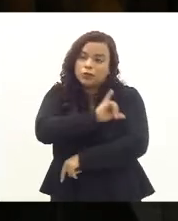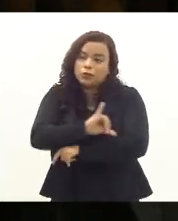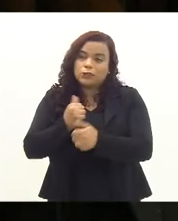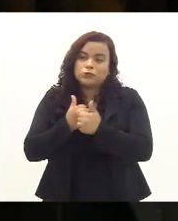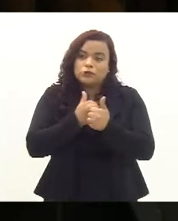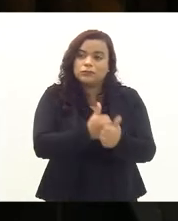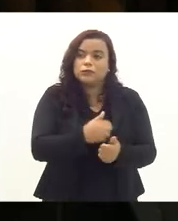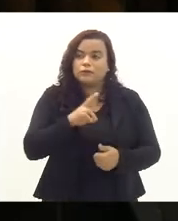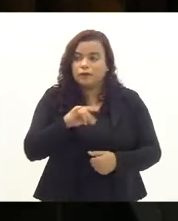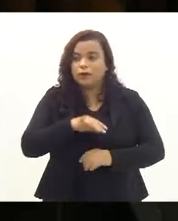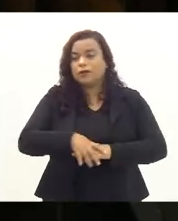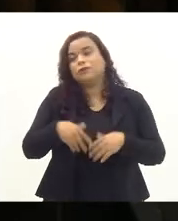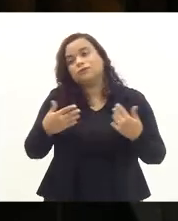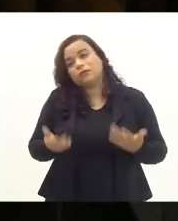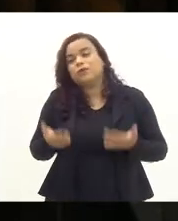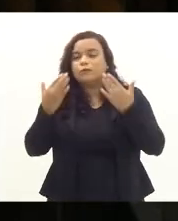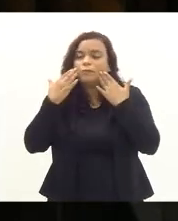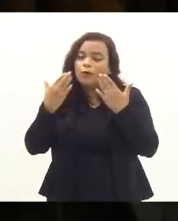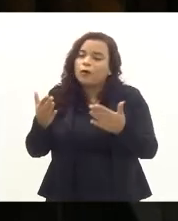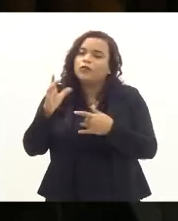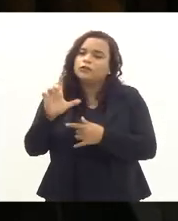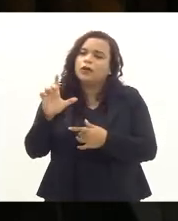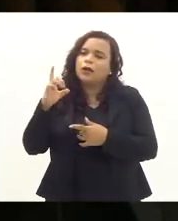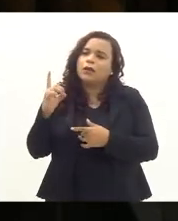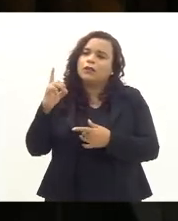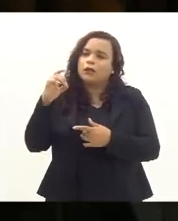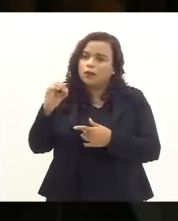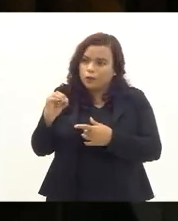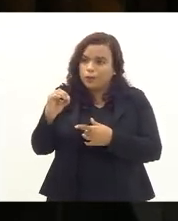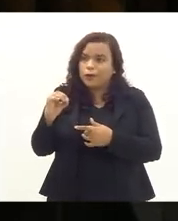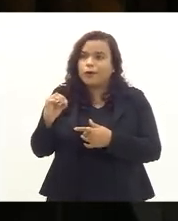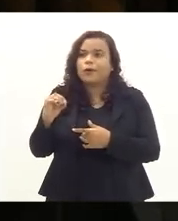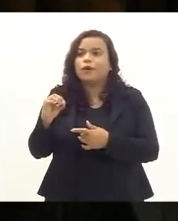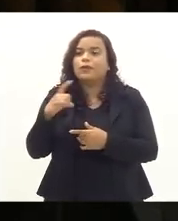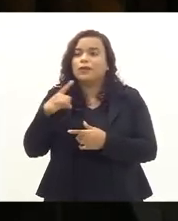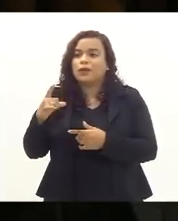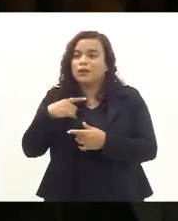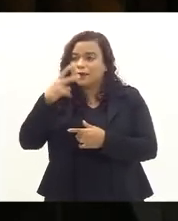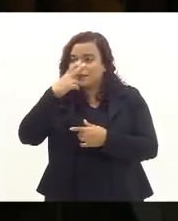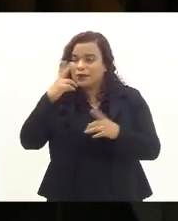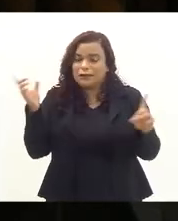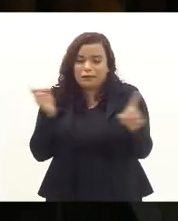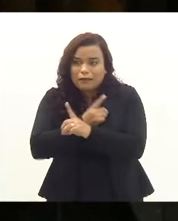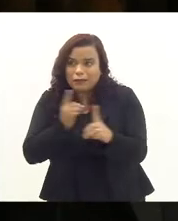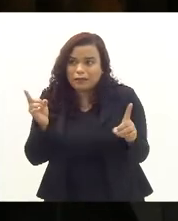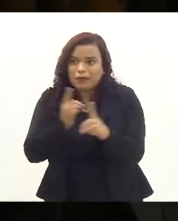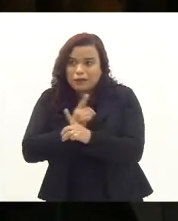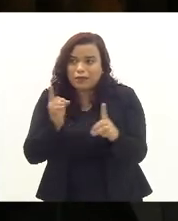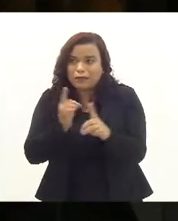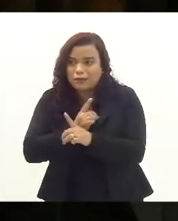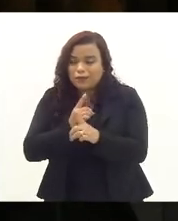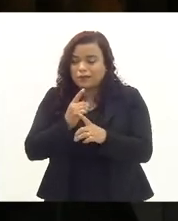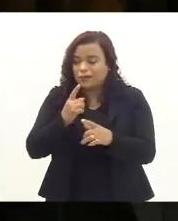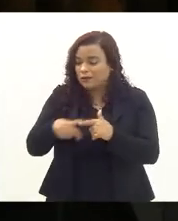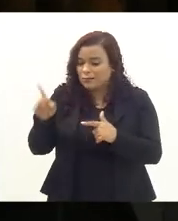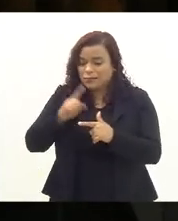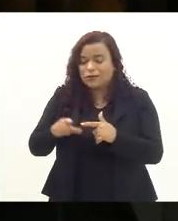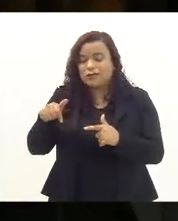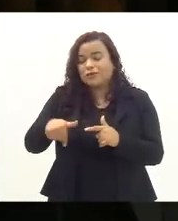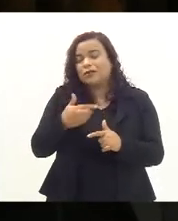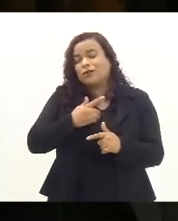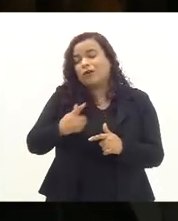seguir então só mostra LD o desencontro que o governo